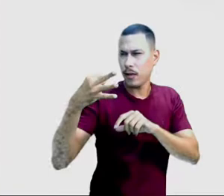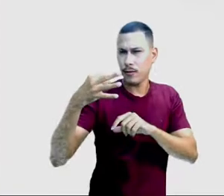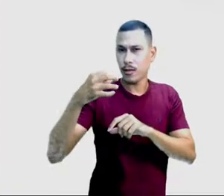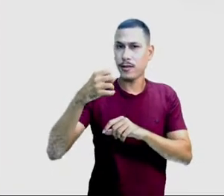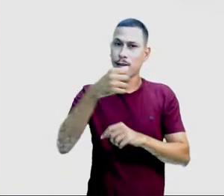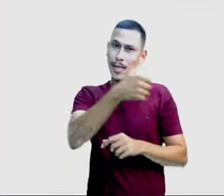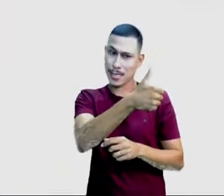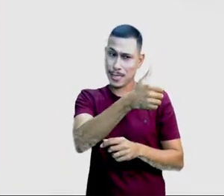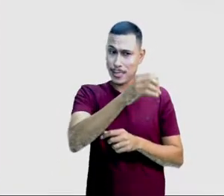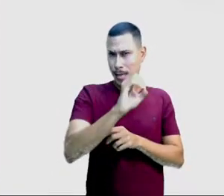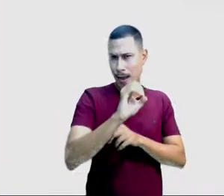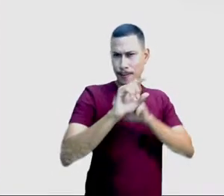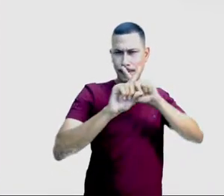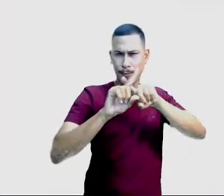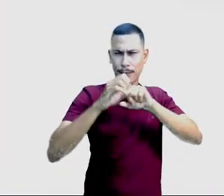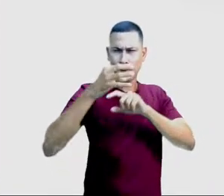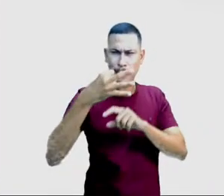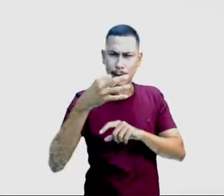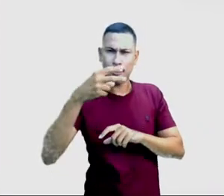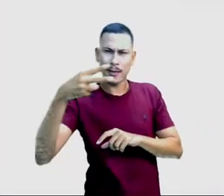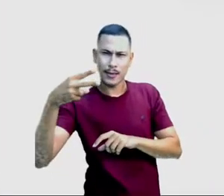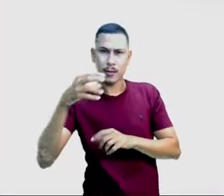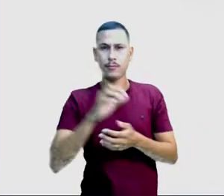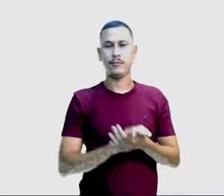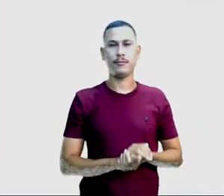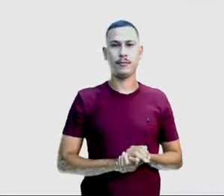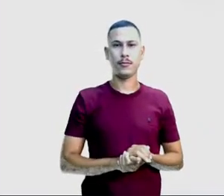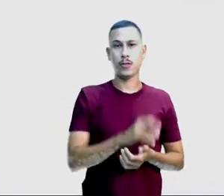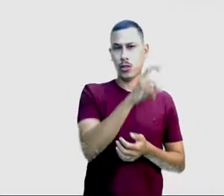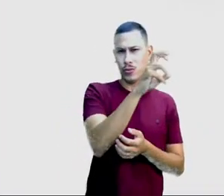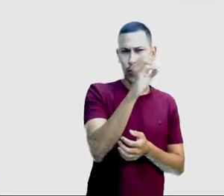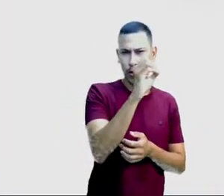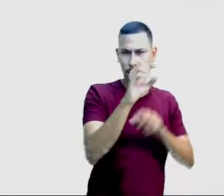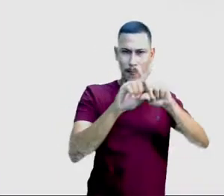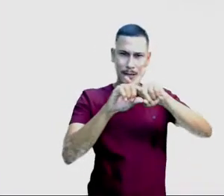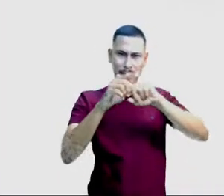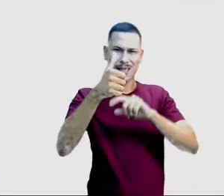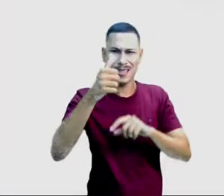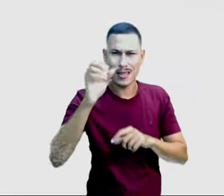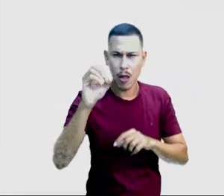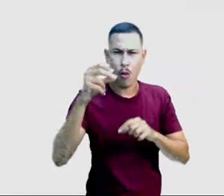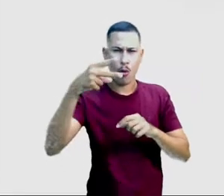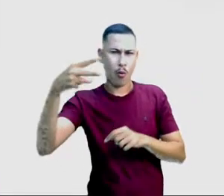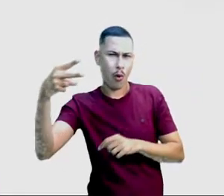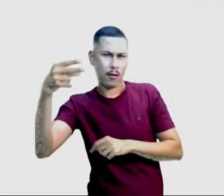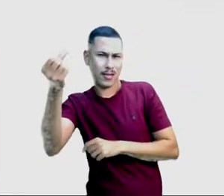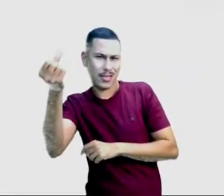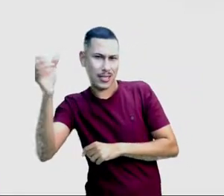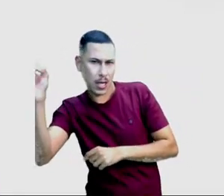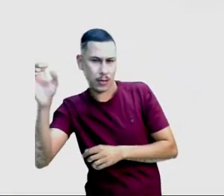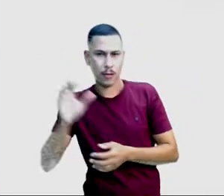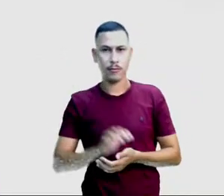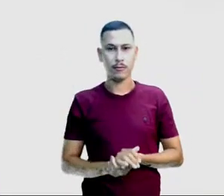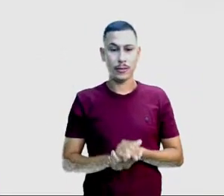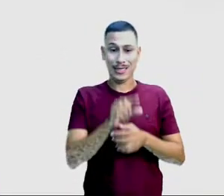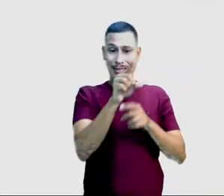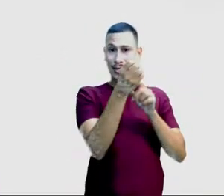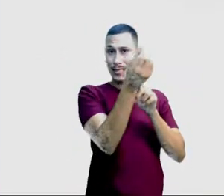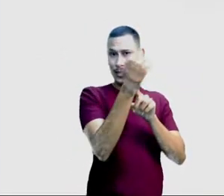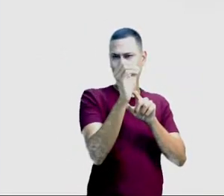10 mais 3. 50 mais 10, tenho 60. 60 mais